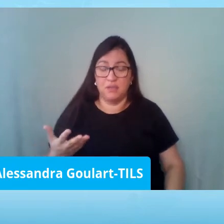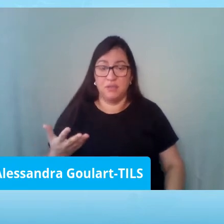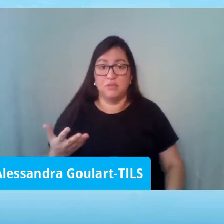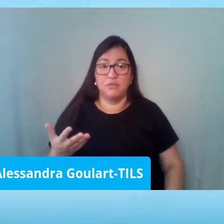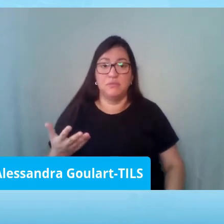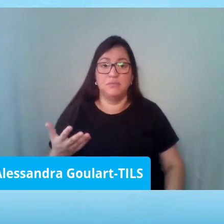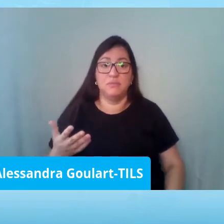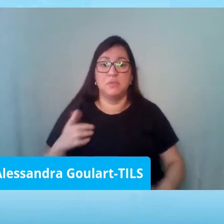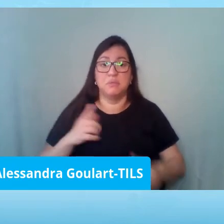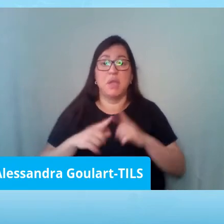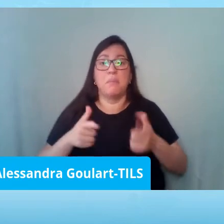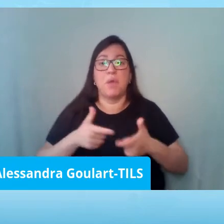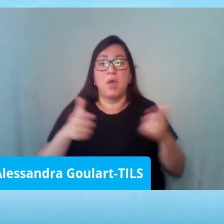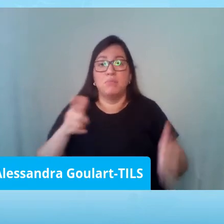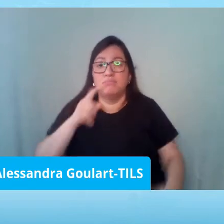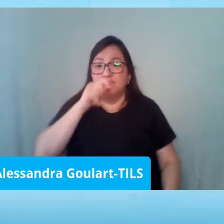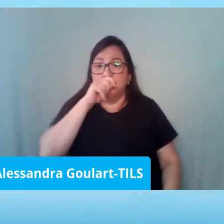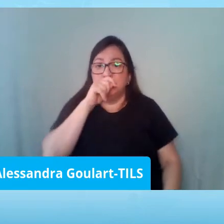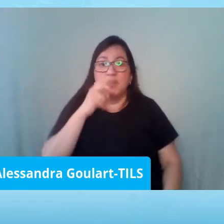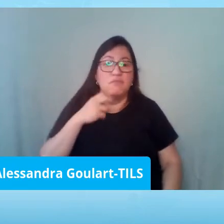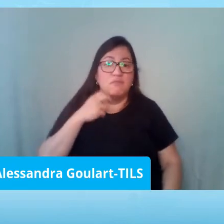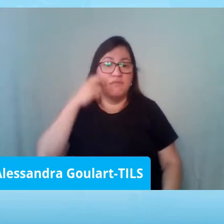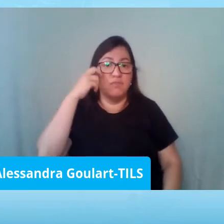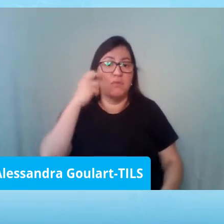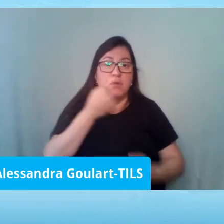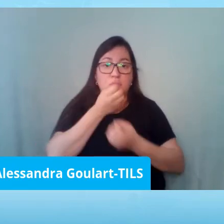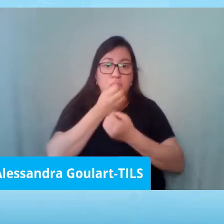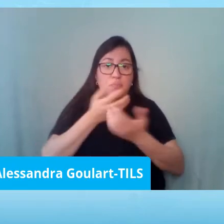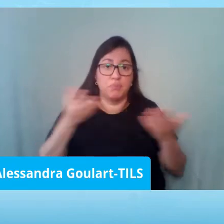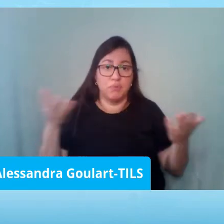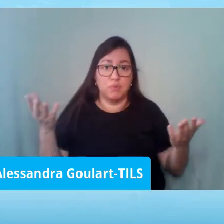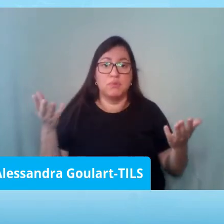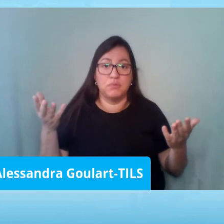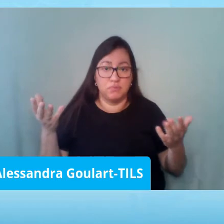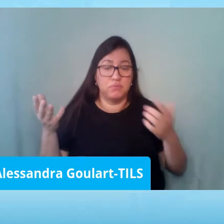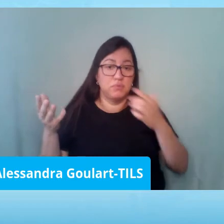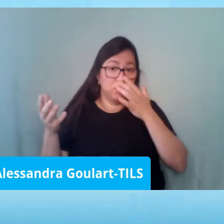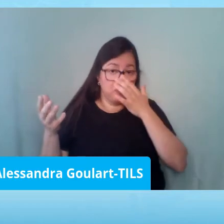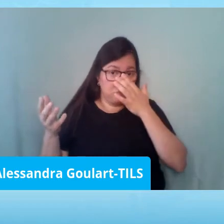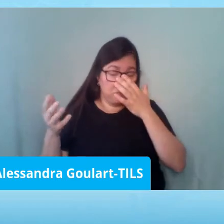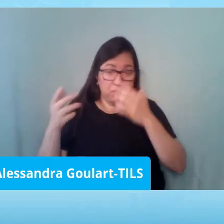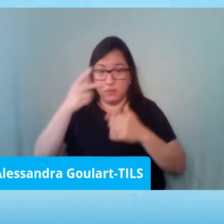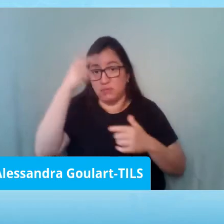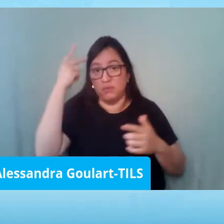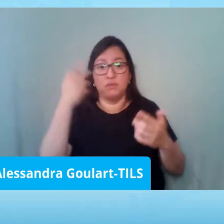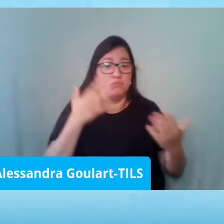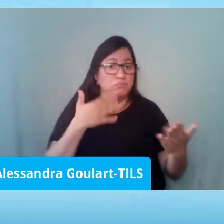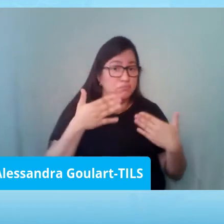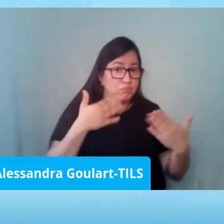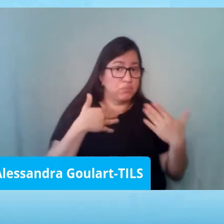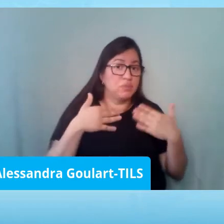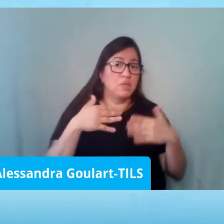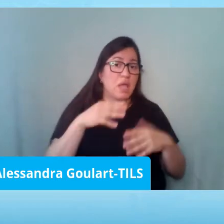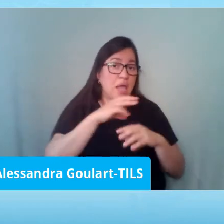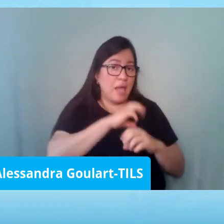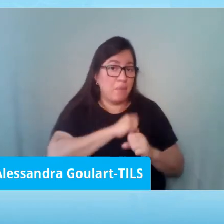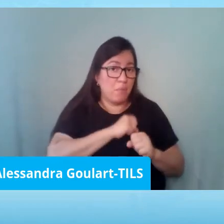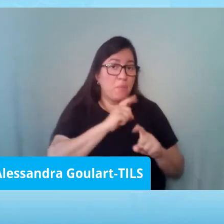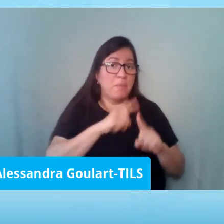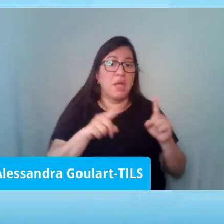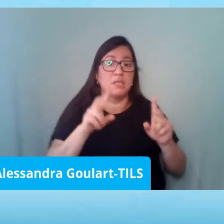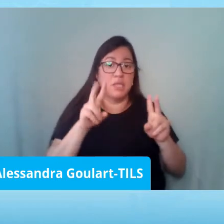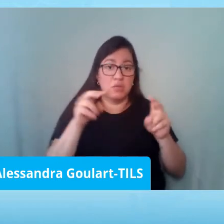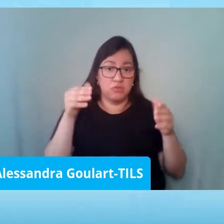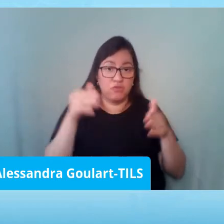pessoas, elas vão se relacionar afetivamente, mas sexualmente também, e a gente tem muita dificuldade, enquanto profissional de saúde, de falar